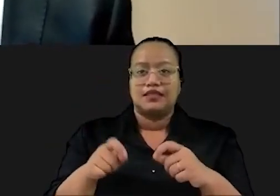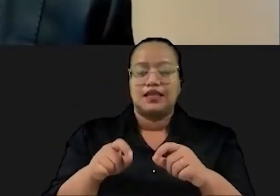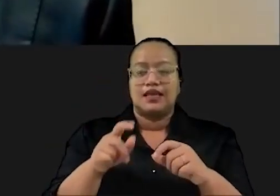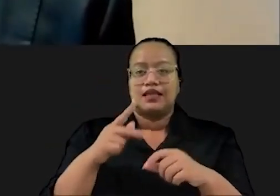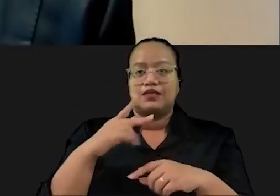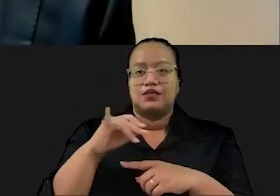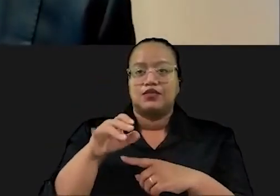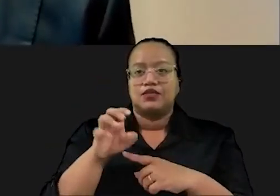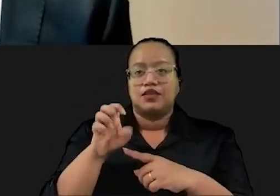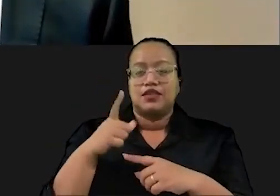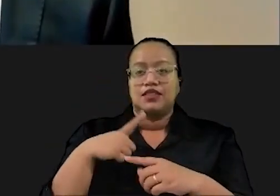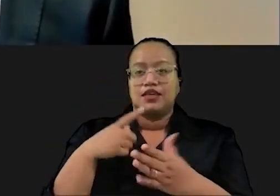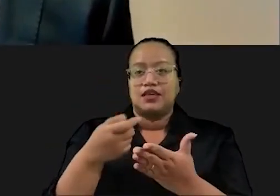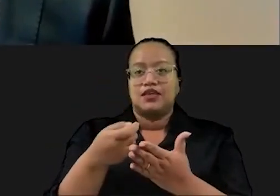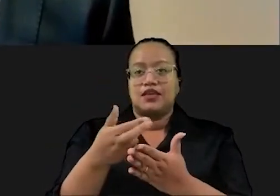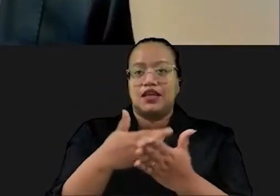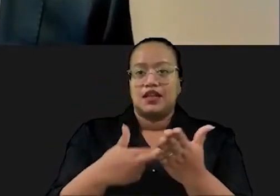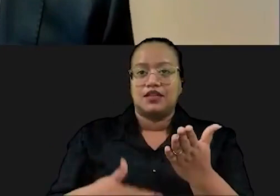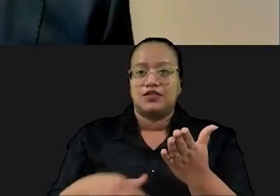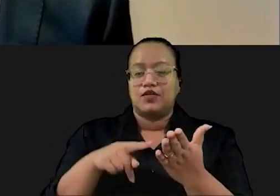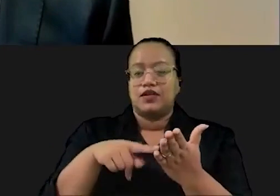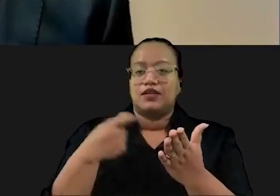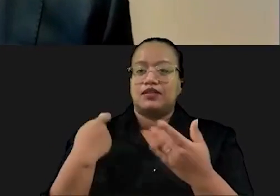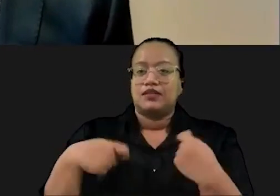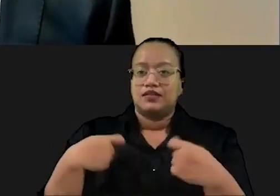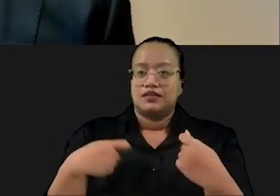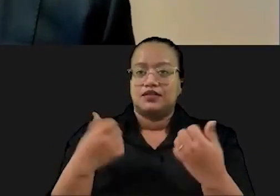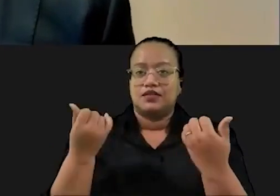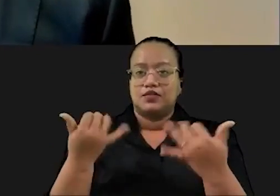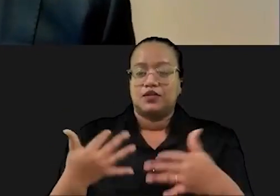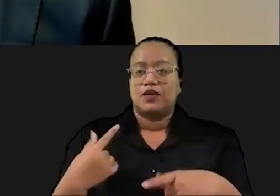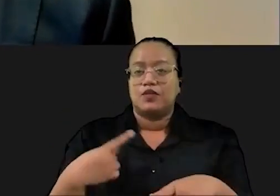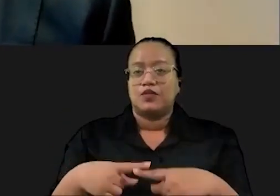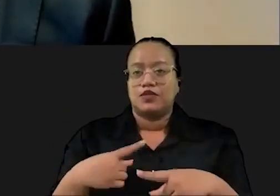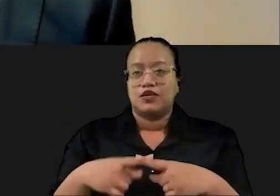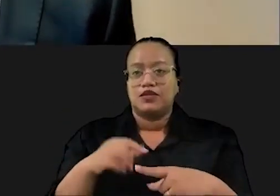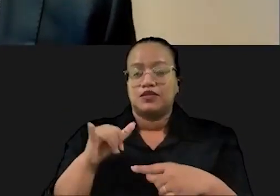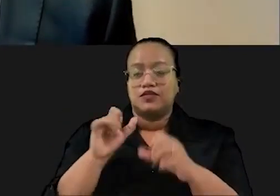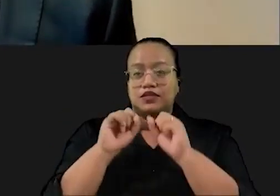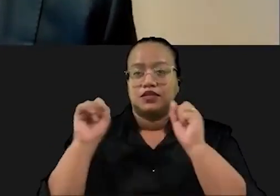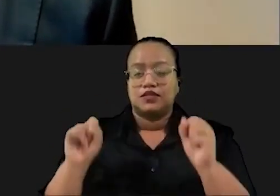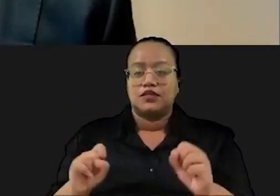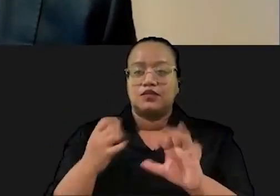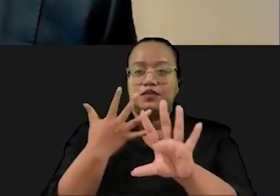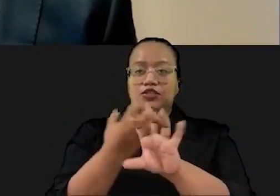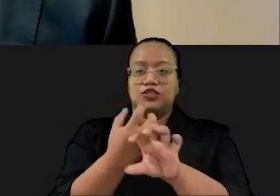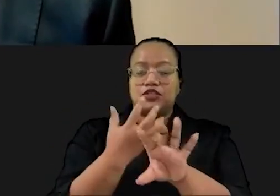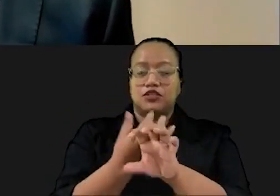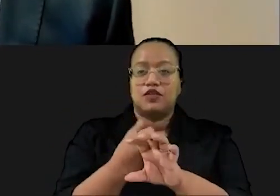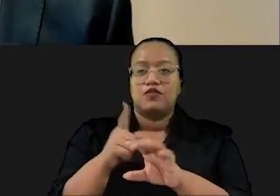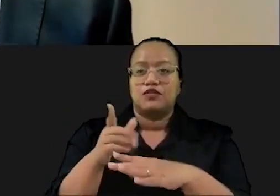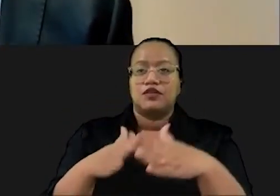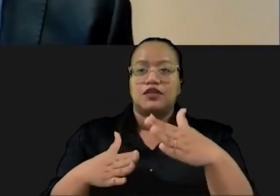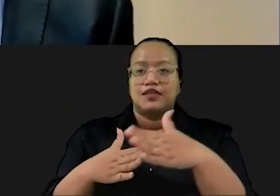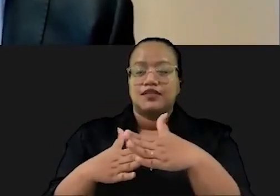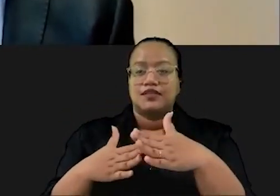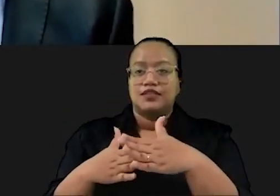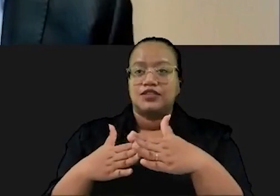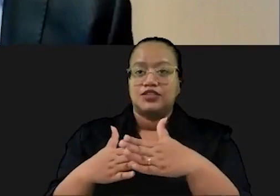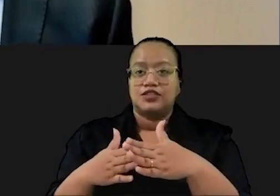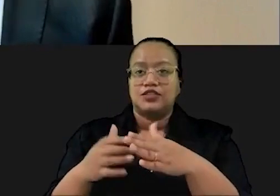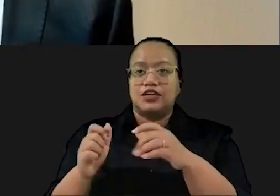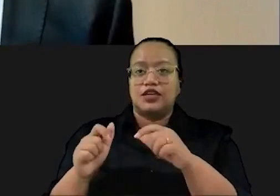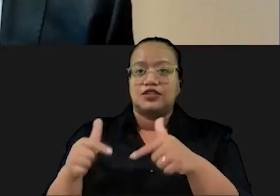necessária. Por exemplo, não tem porquê, se você está lidando com um sistema digital, você restringir as atividades que possam ser feitas simultaneamente